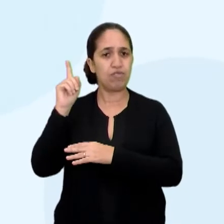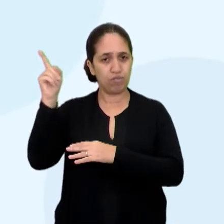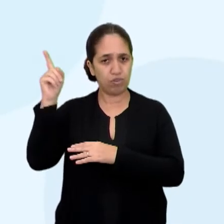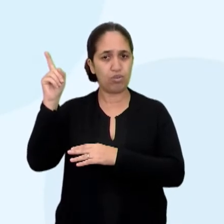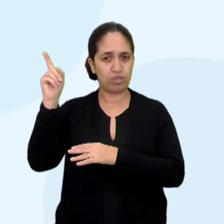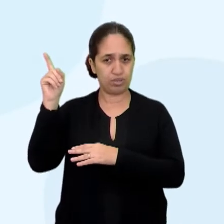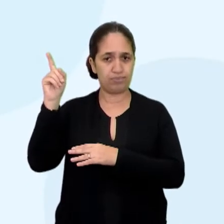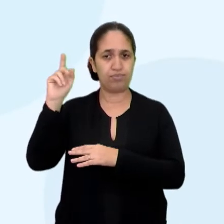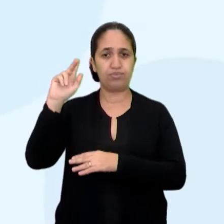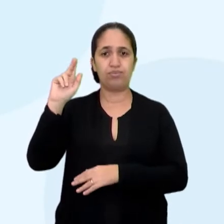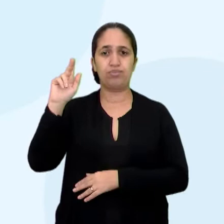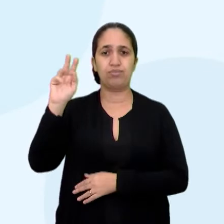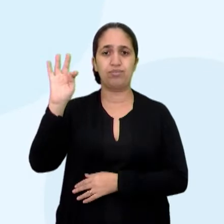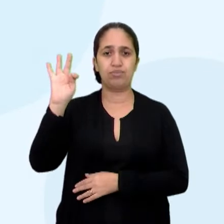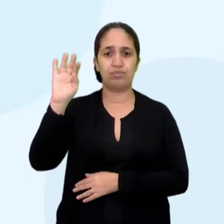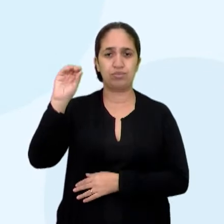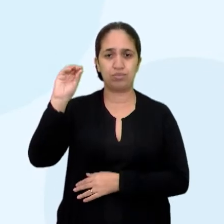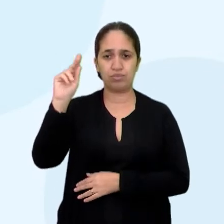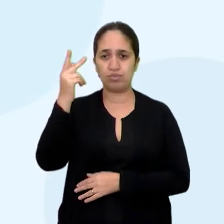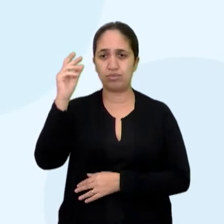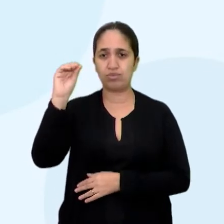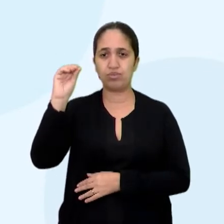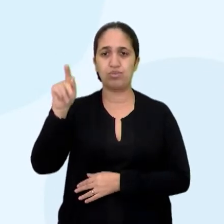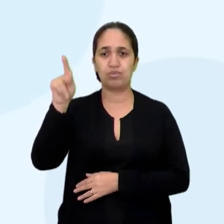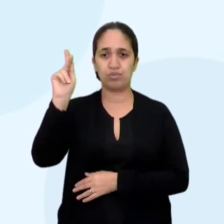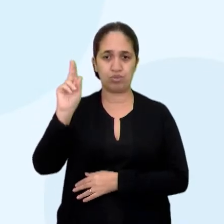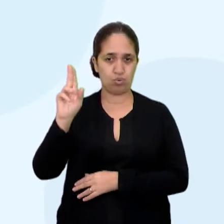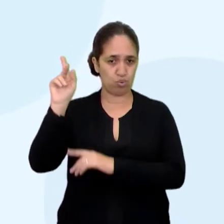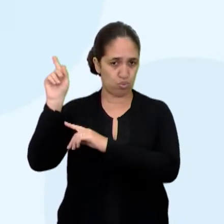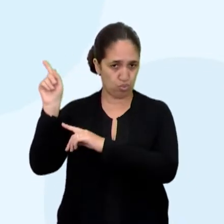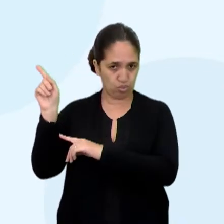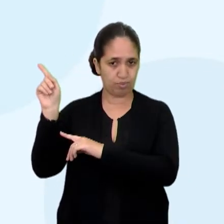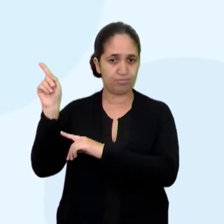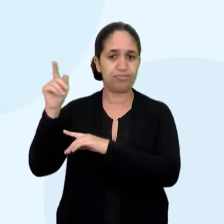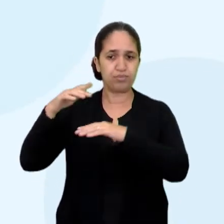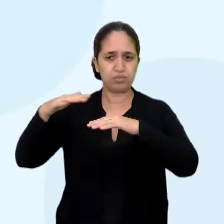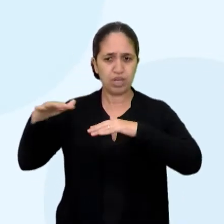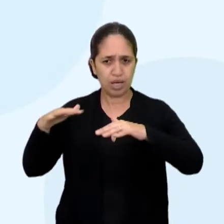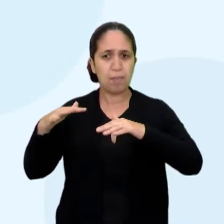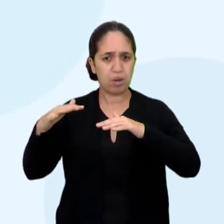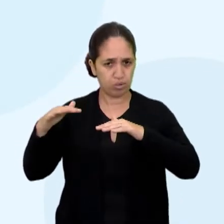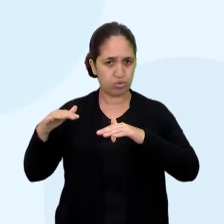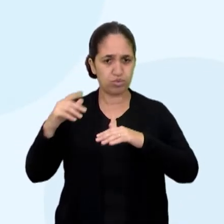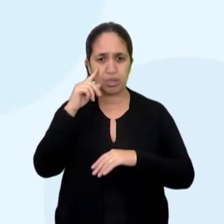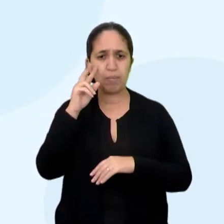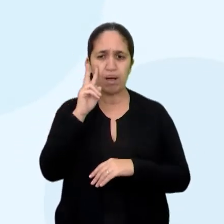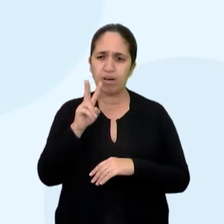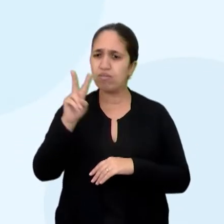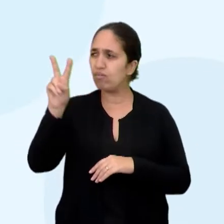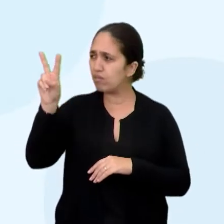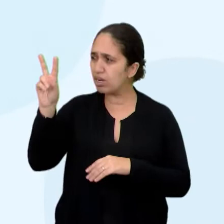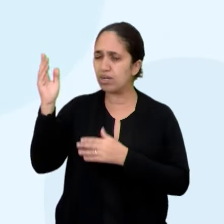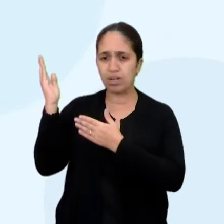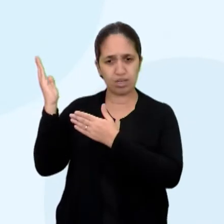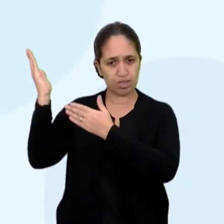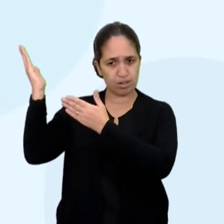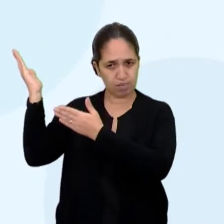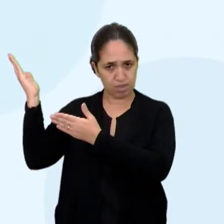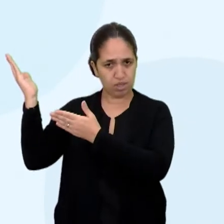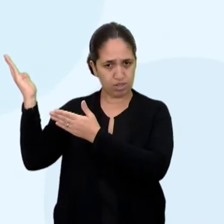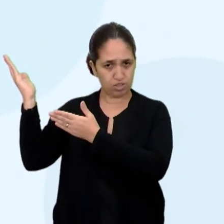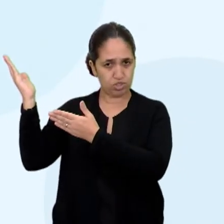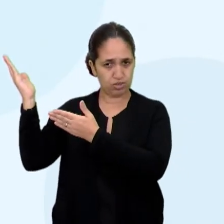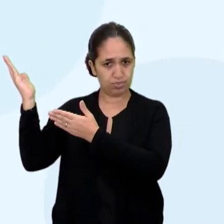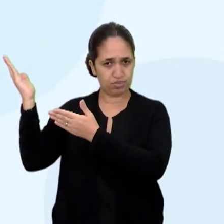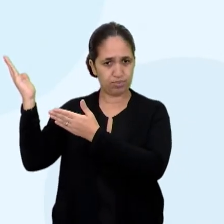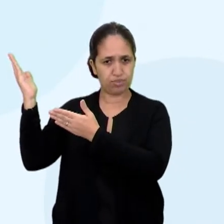de Tohoku, né, que é o famoso lá, terremoto de Fukushima. Então a gente vê, né, na imagem, né, o Japão, né,